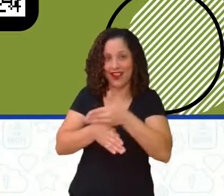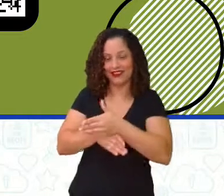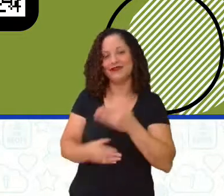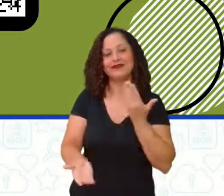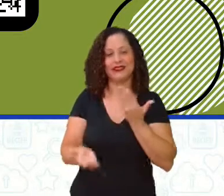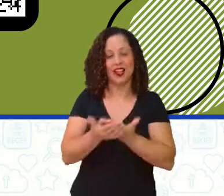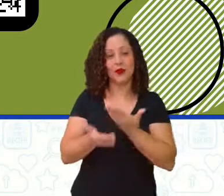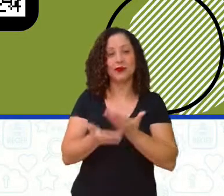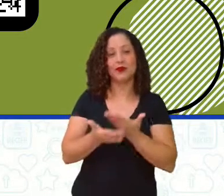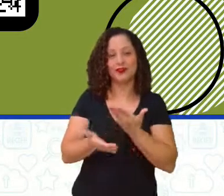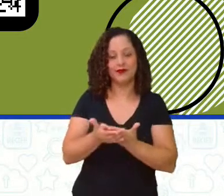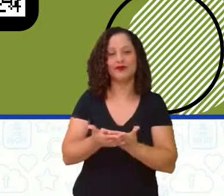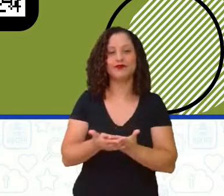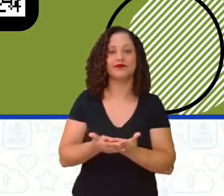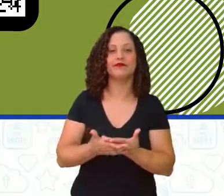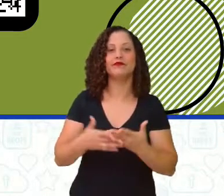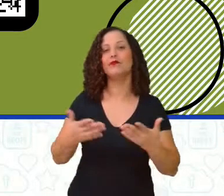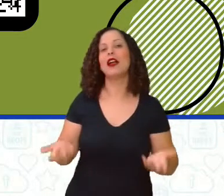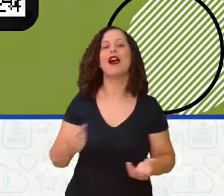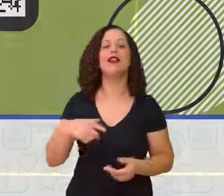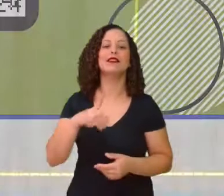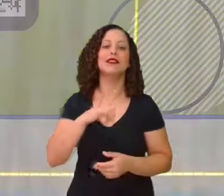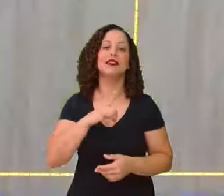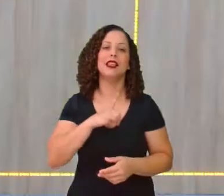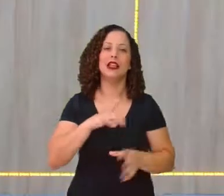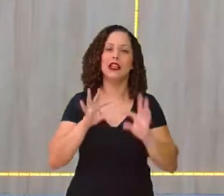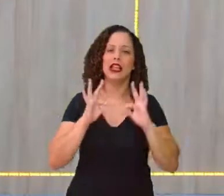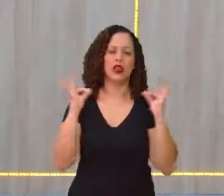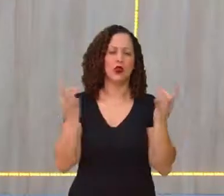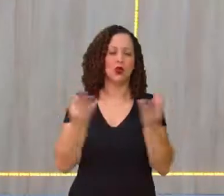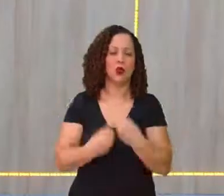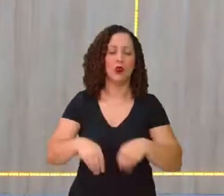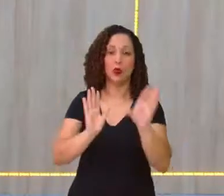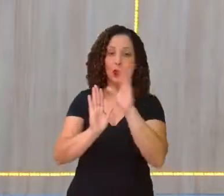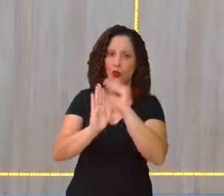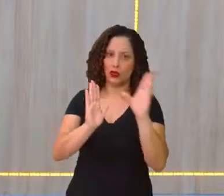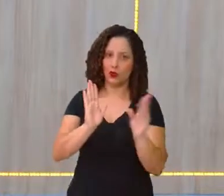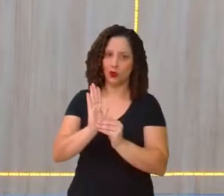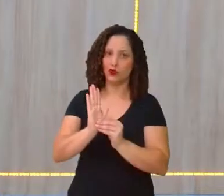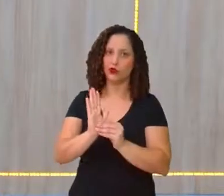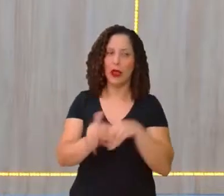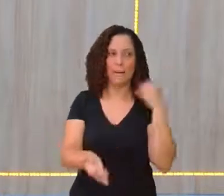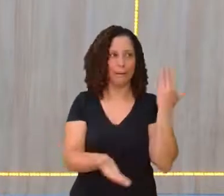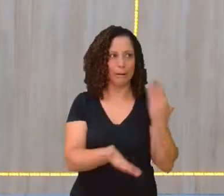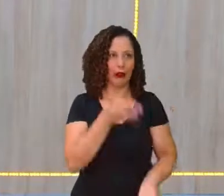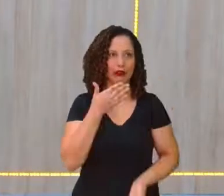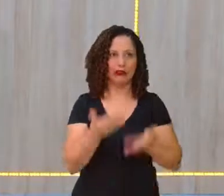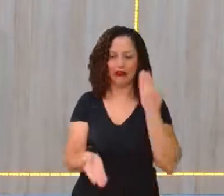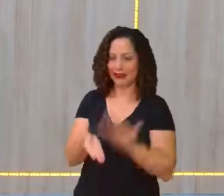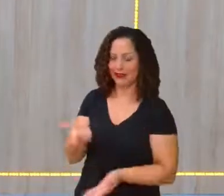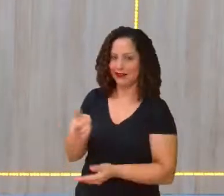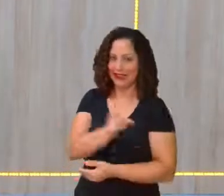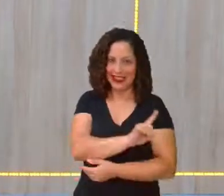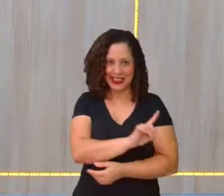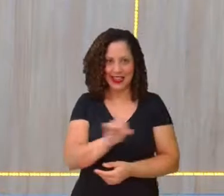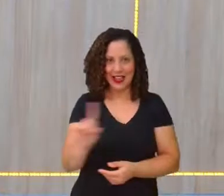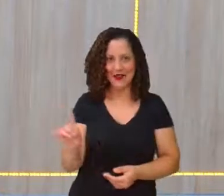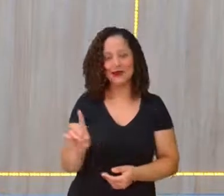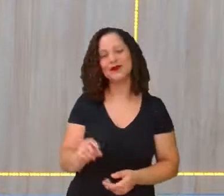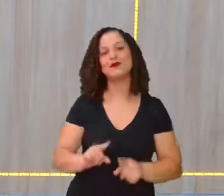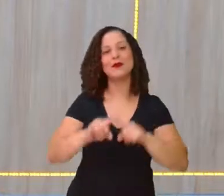essa aula, para poder pegar também aí todo o conteúdo, né? Não ficar aí meio perdido ou perdida,